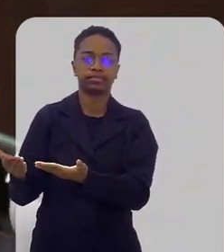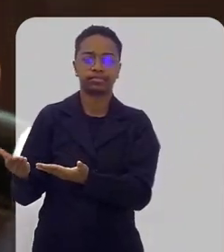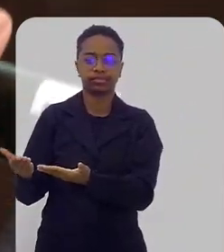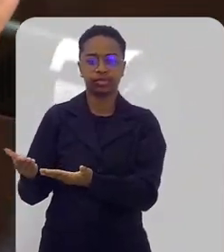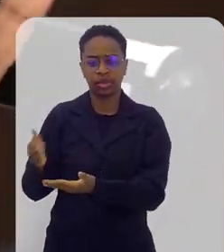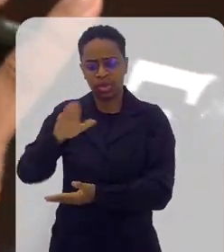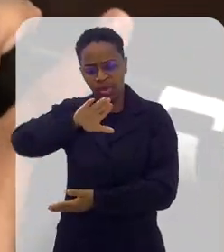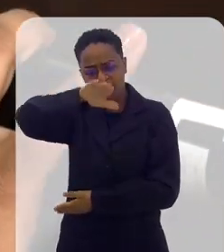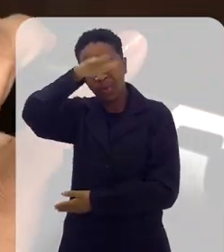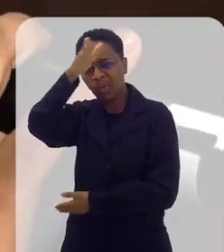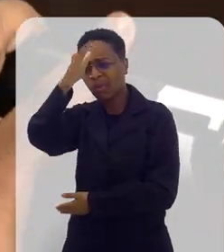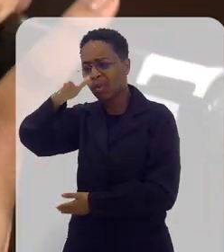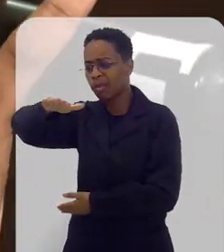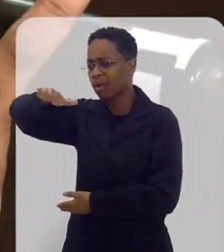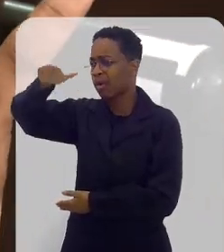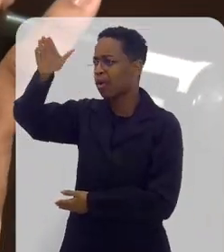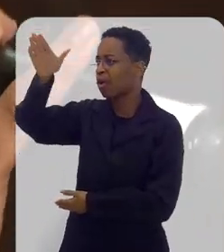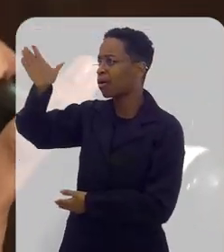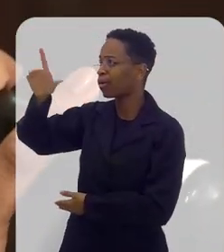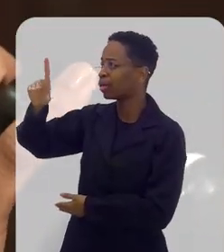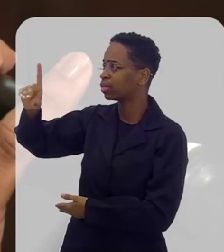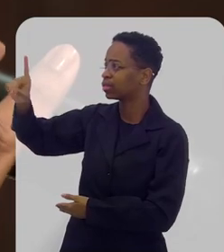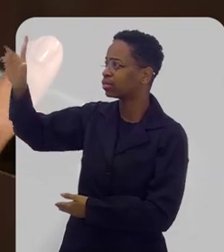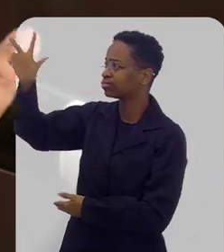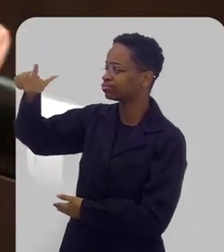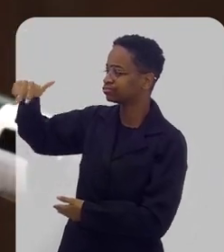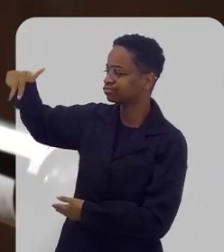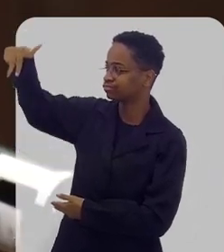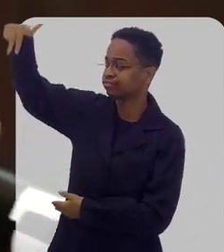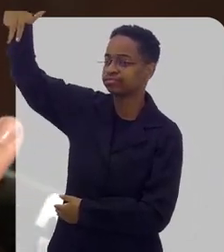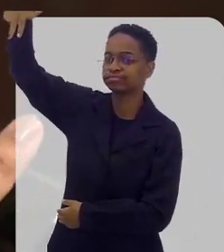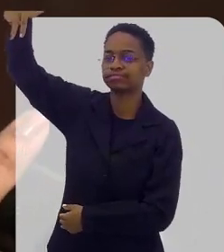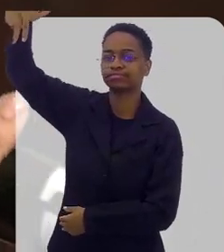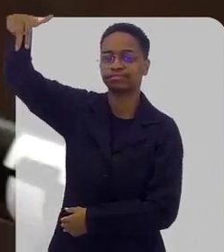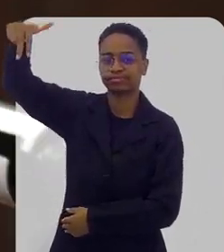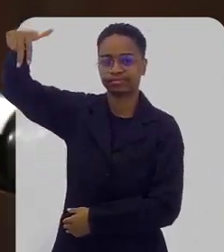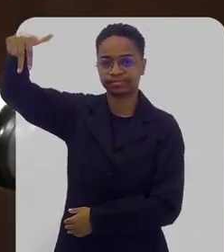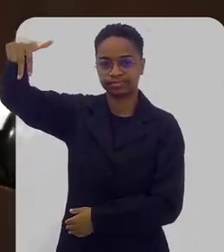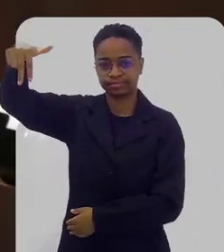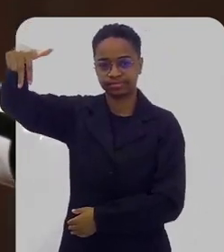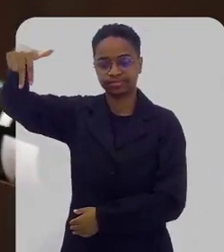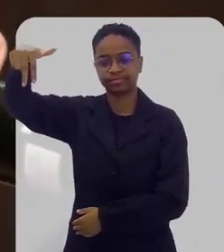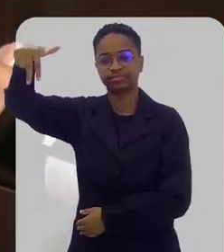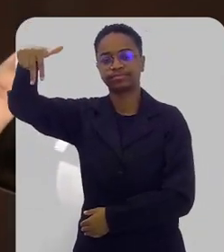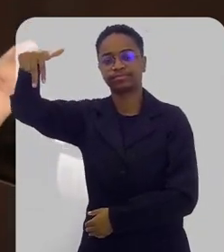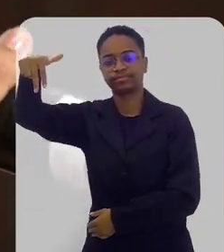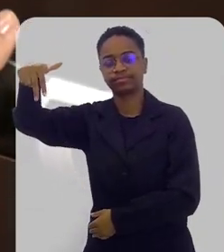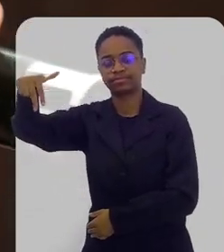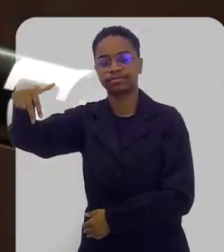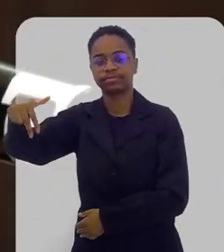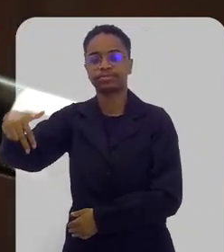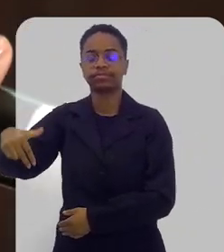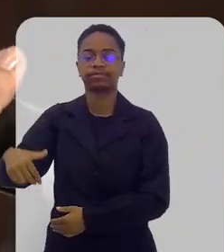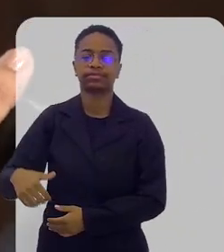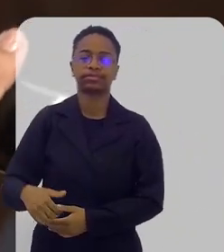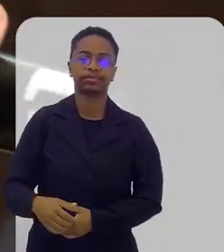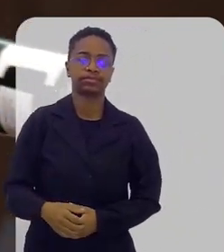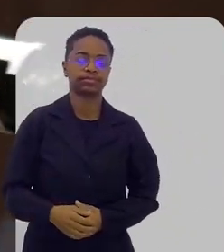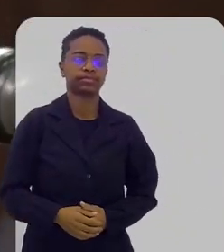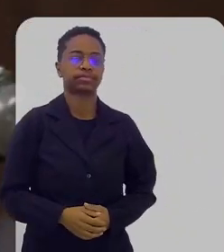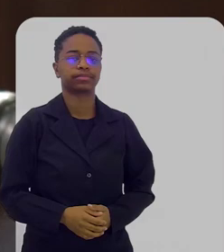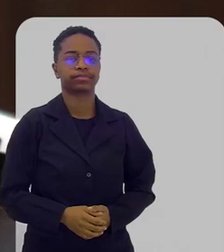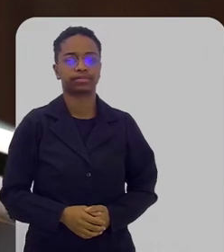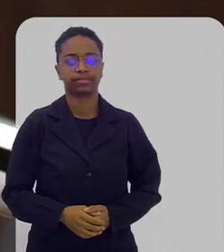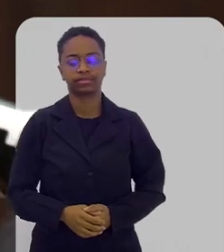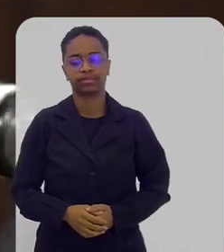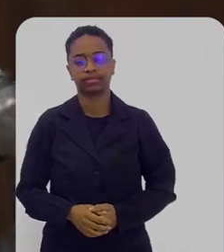Na cidade do nosso Deus, teu santo monte.